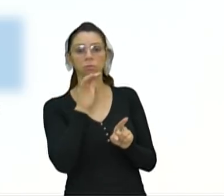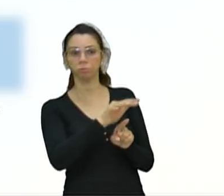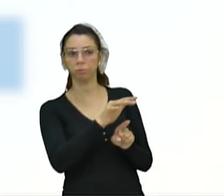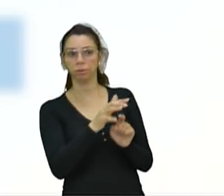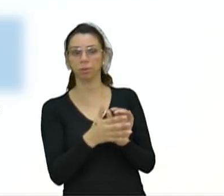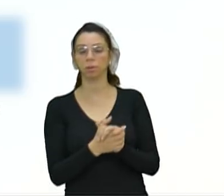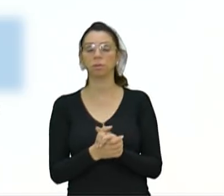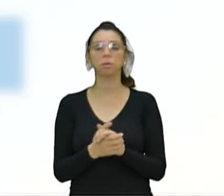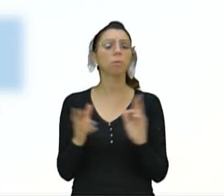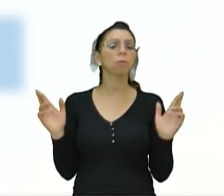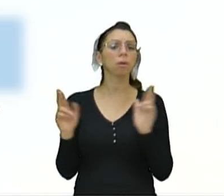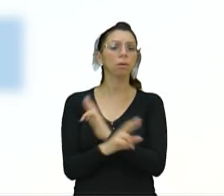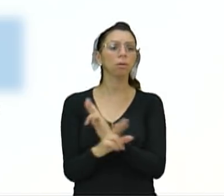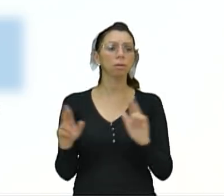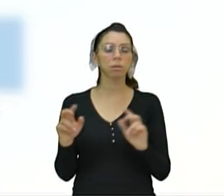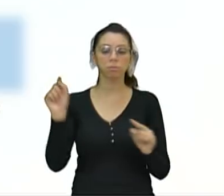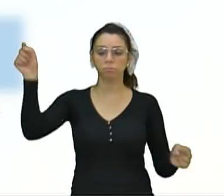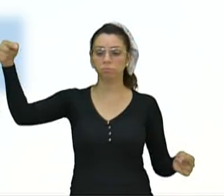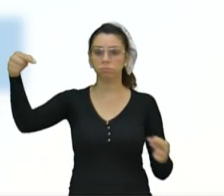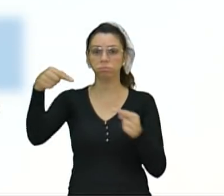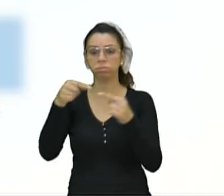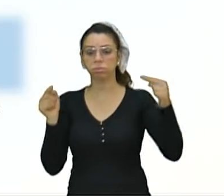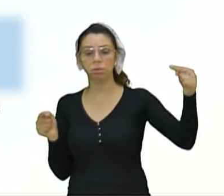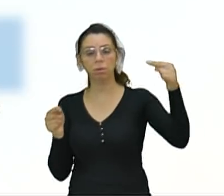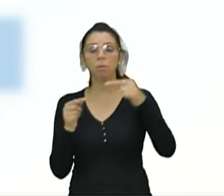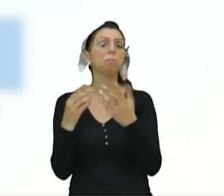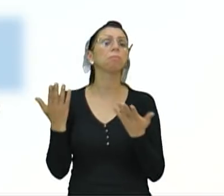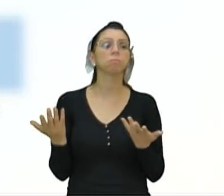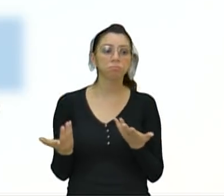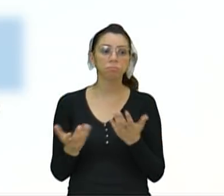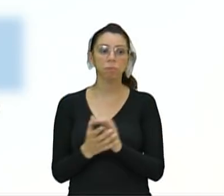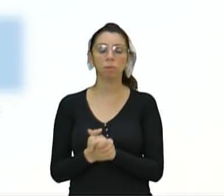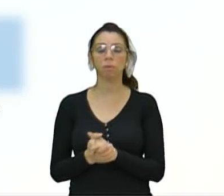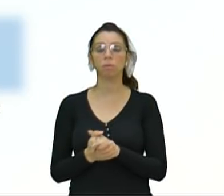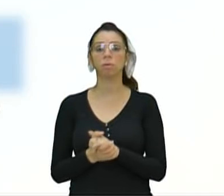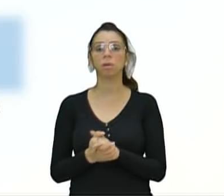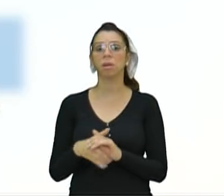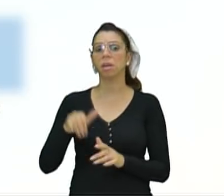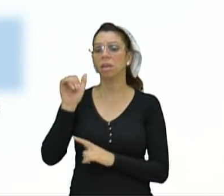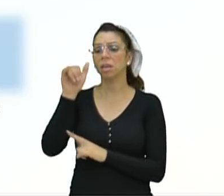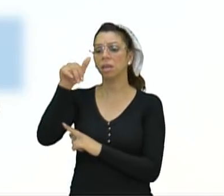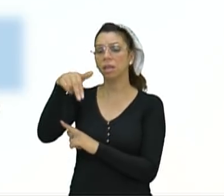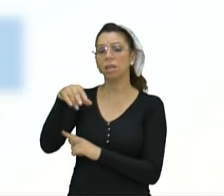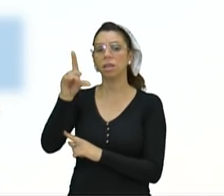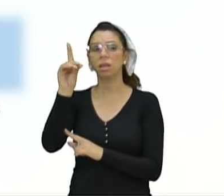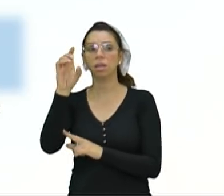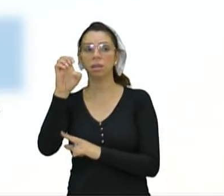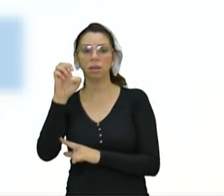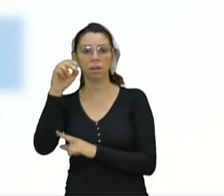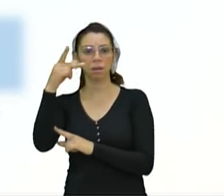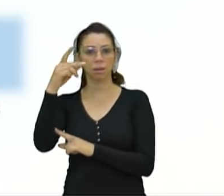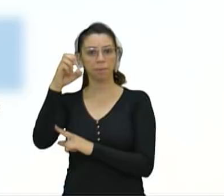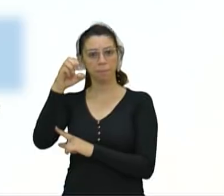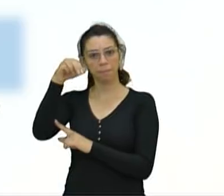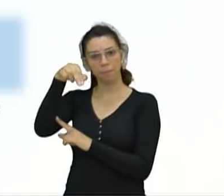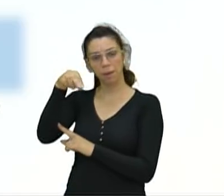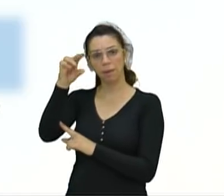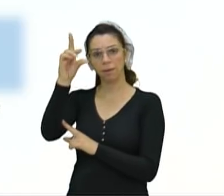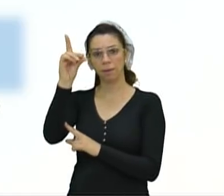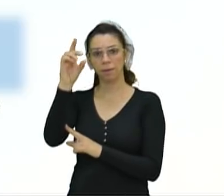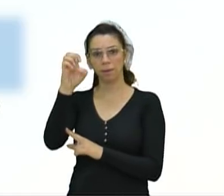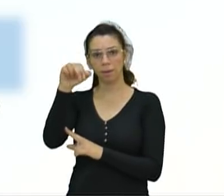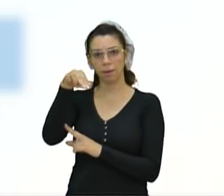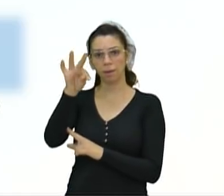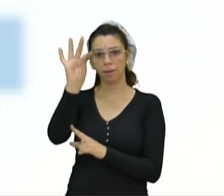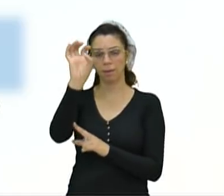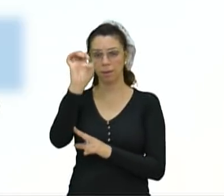seria a relação que eu tenho entre evento dependente e independente com o significado que está ali do ladinho? Então, a professora vai dar um tempinho